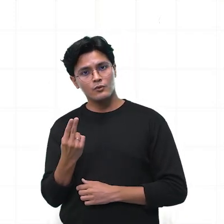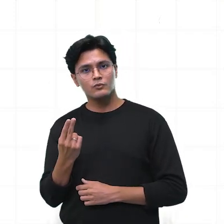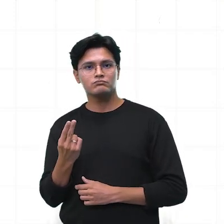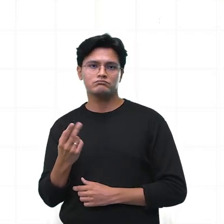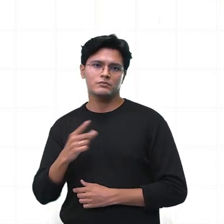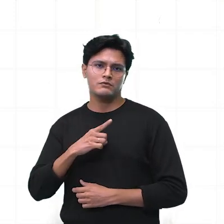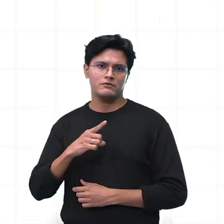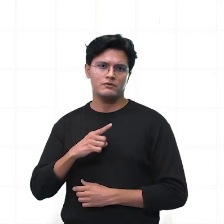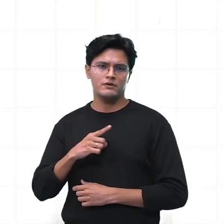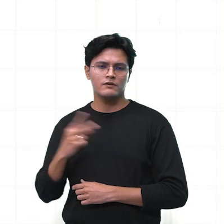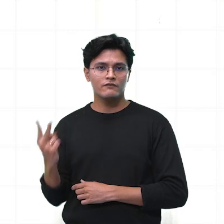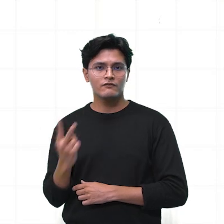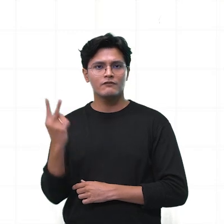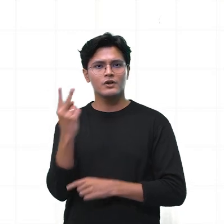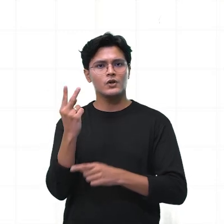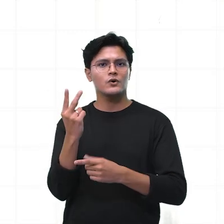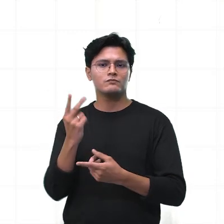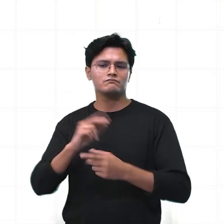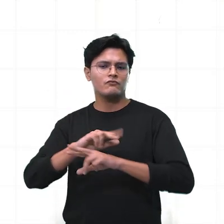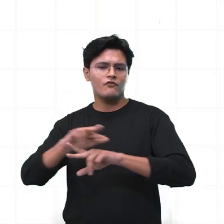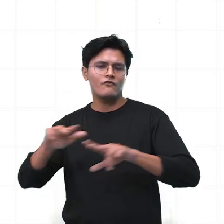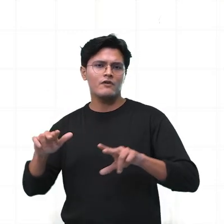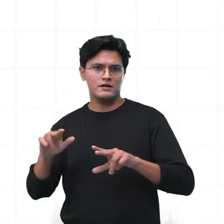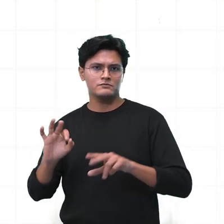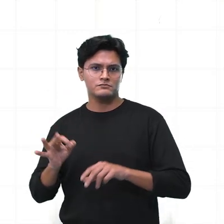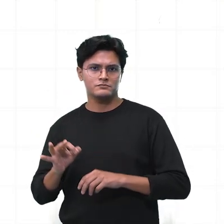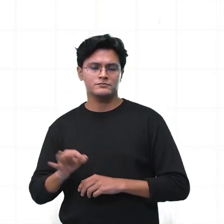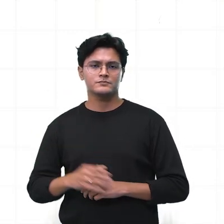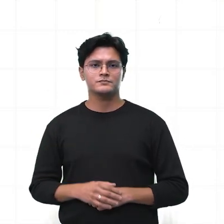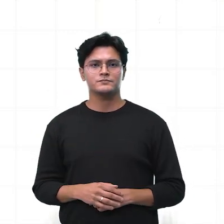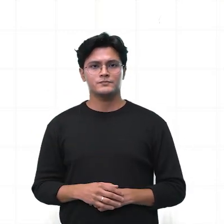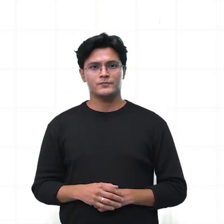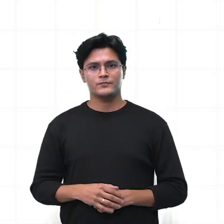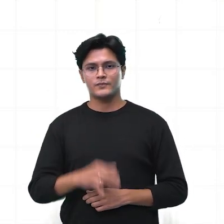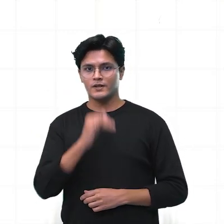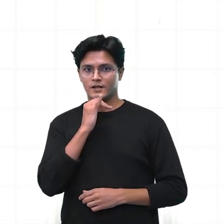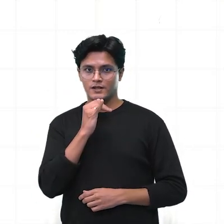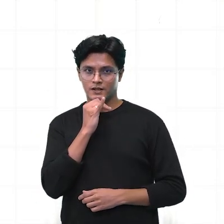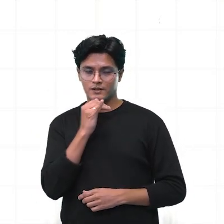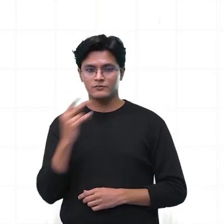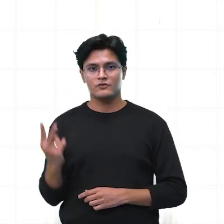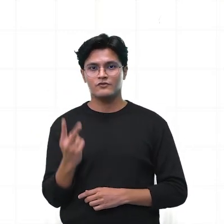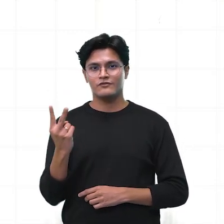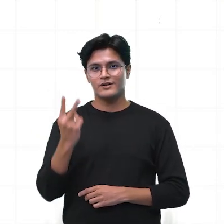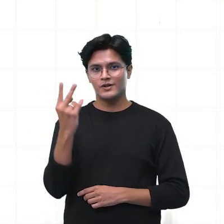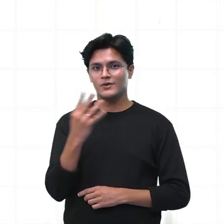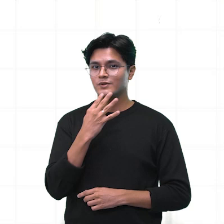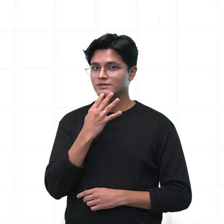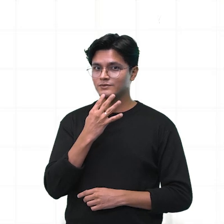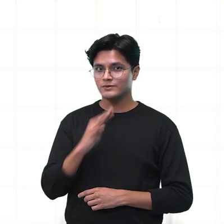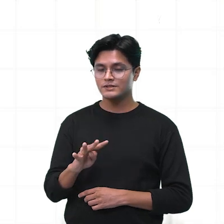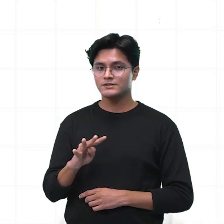podem variar. Então, os valores que são desconhecidos,